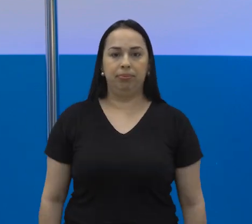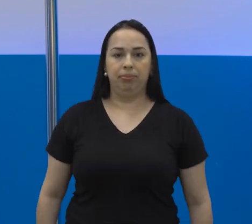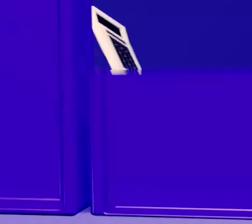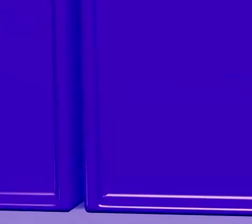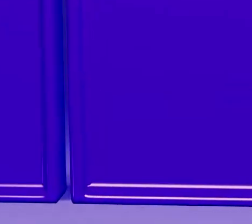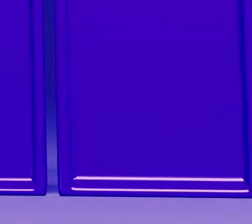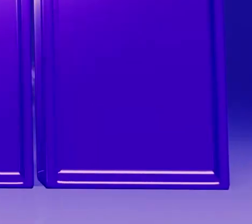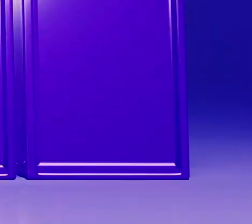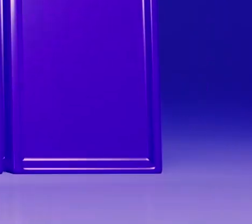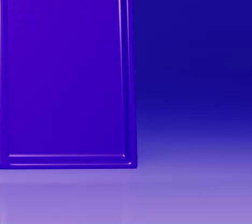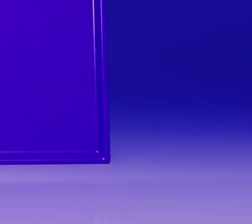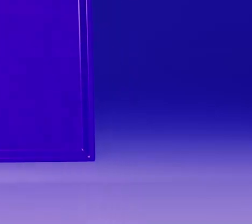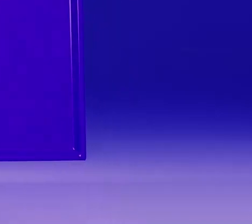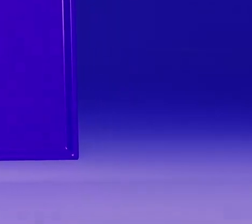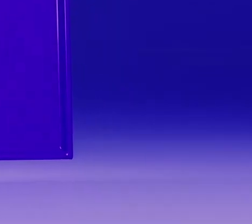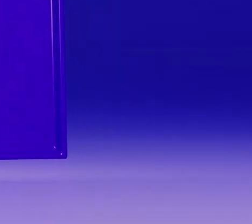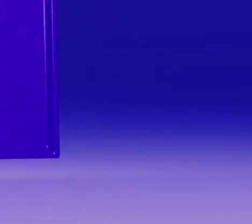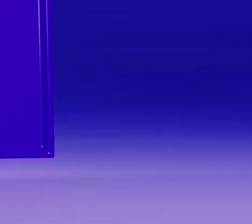Sebrae.